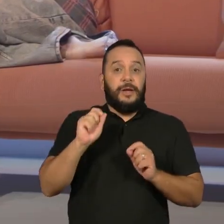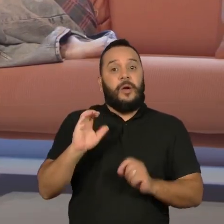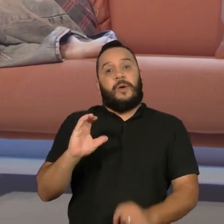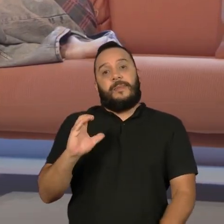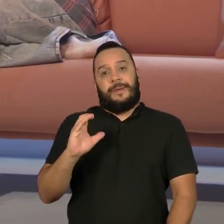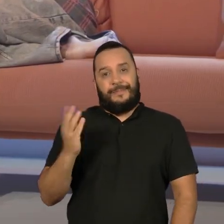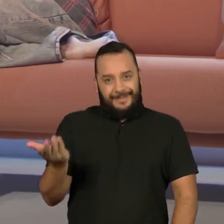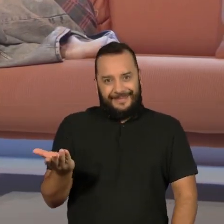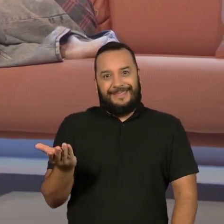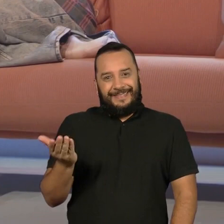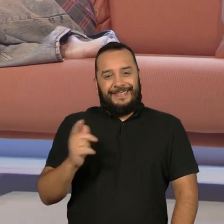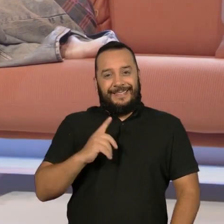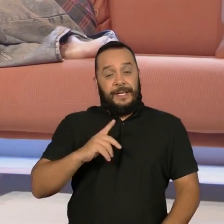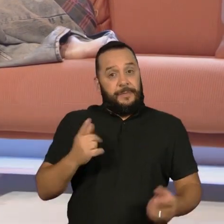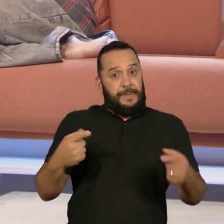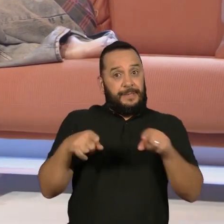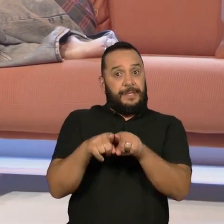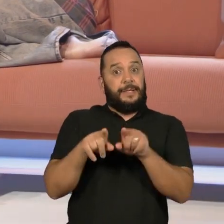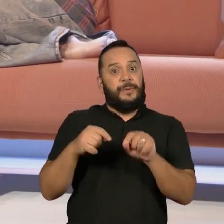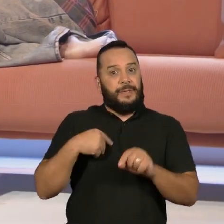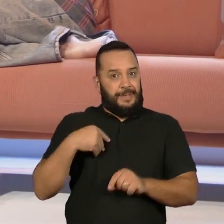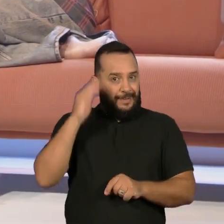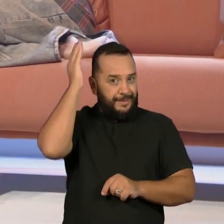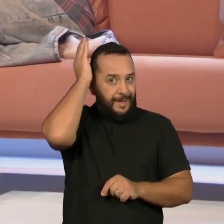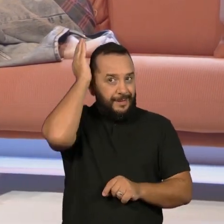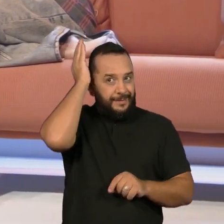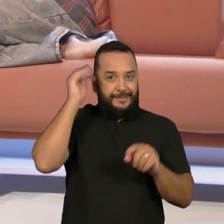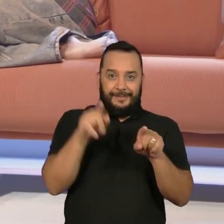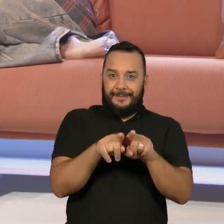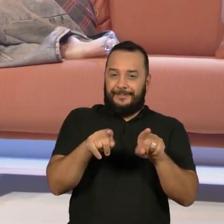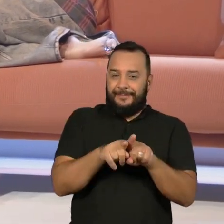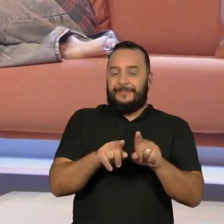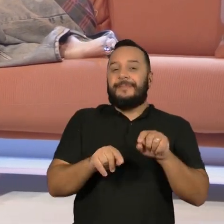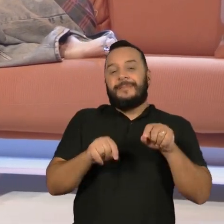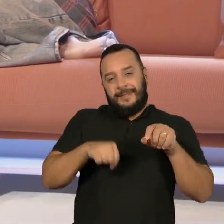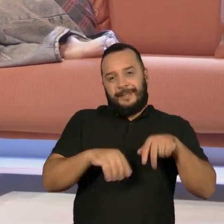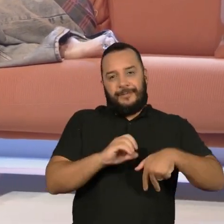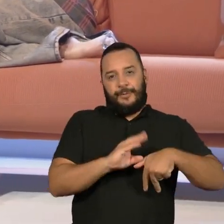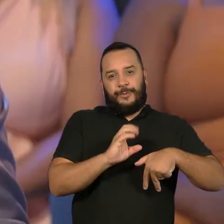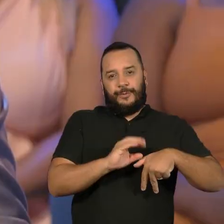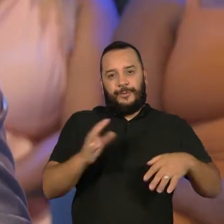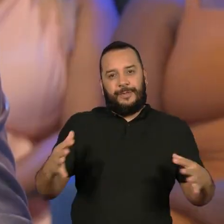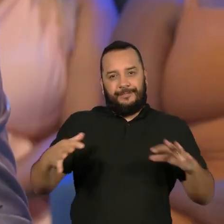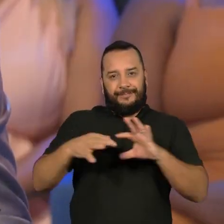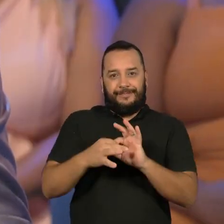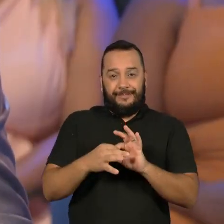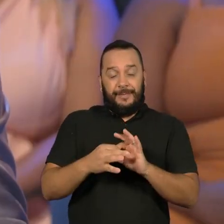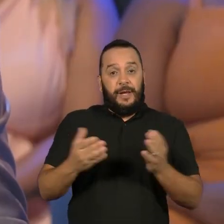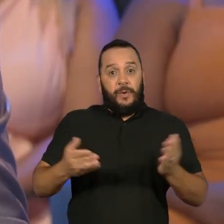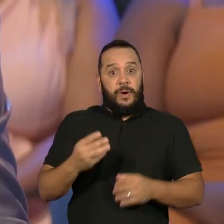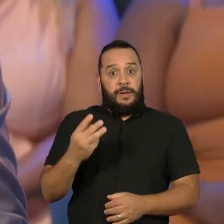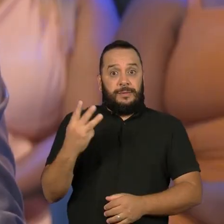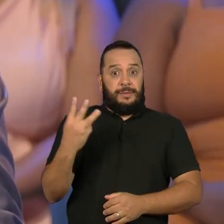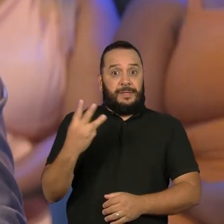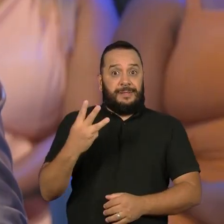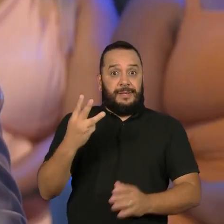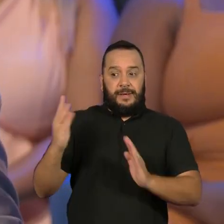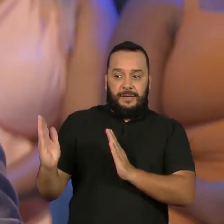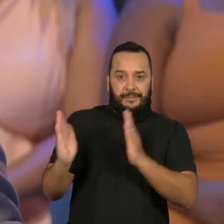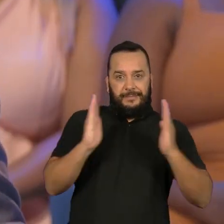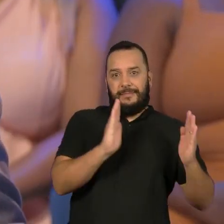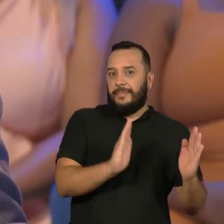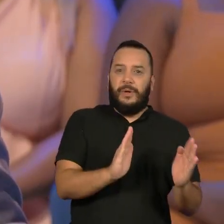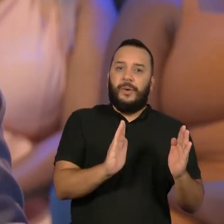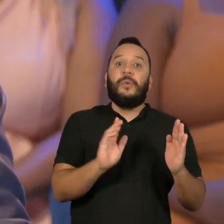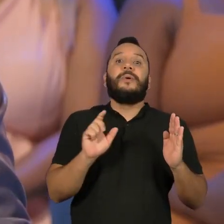parceria entre o Sesc e a TV Cultura. E sempre a gente tem, nesse terceiro bloco, um terceiro